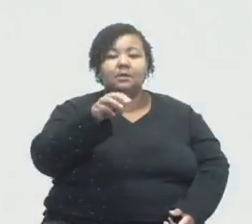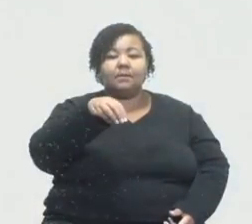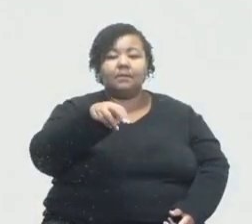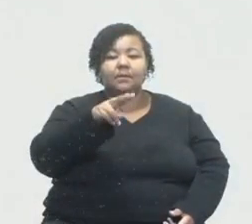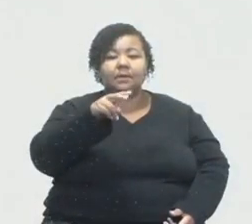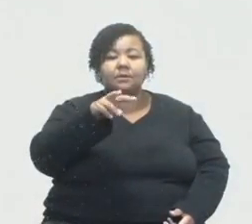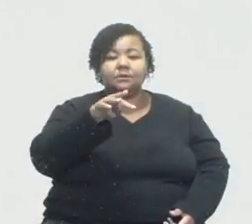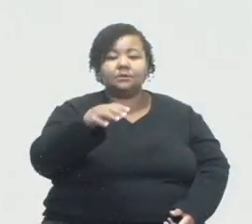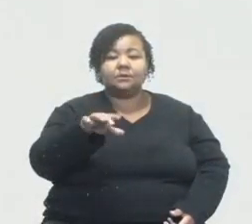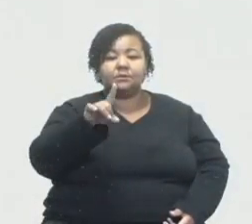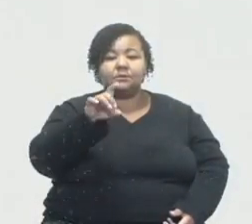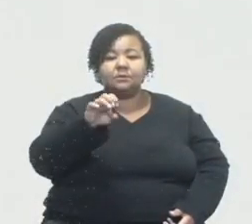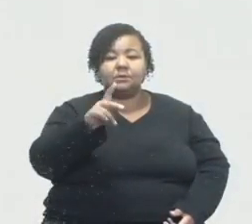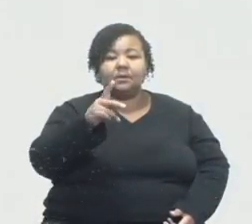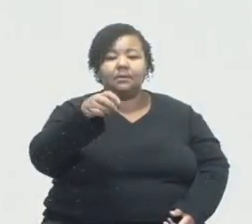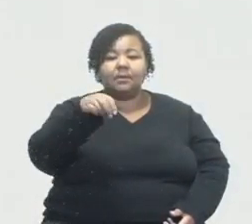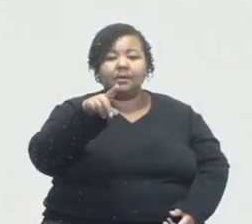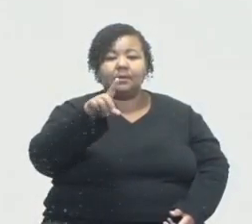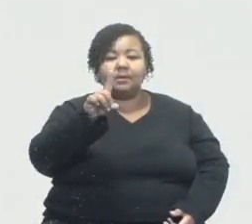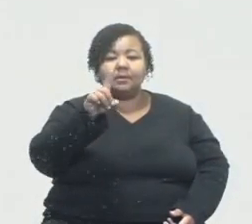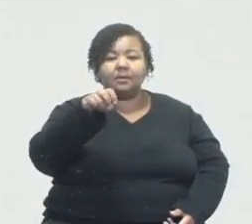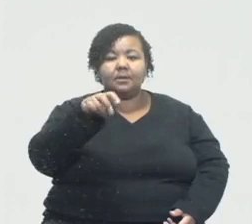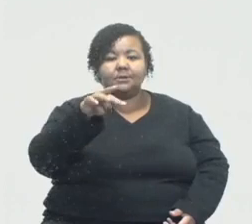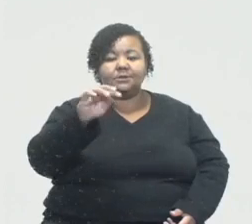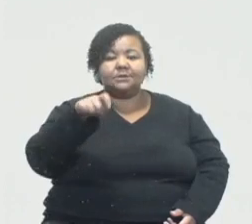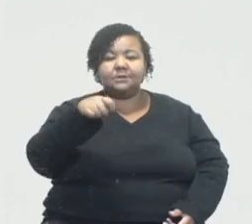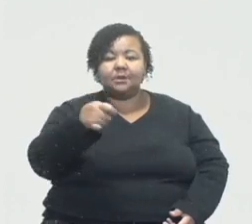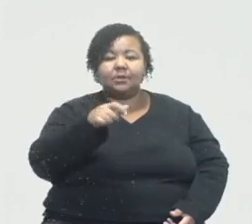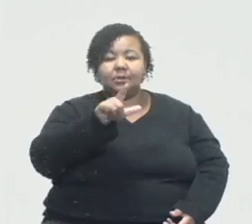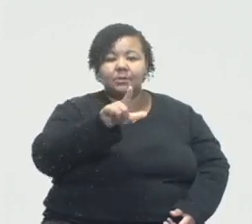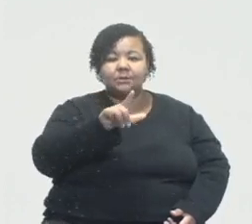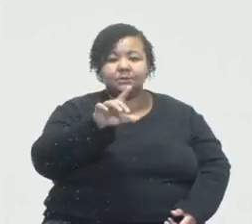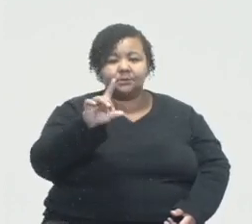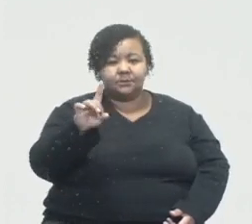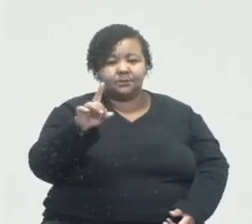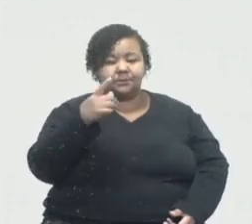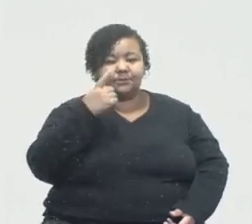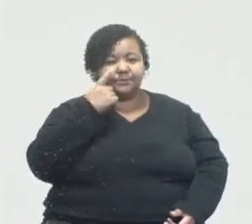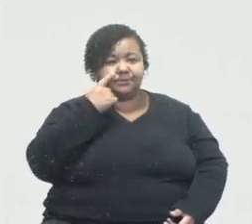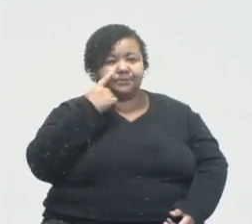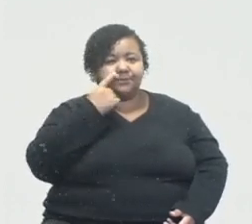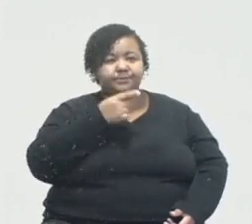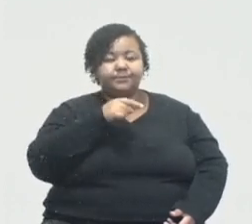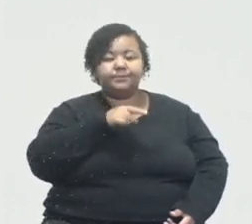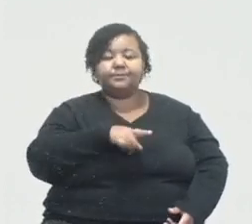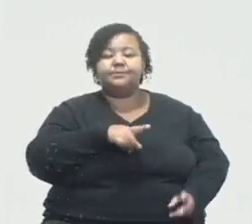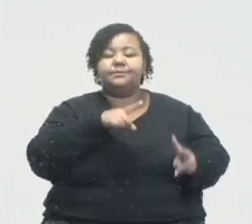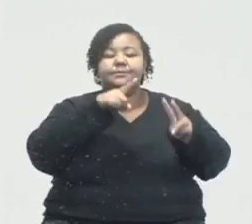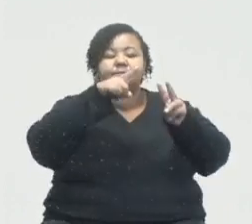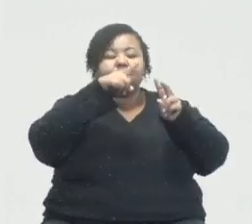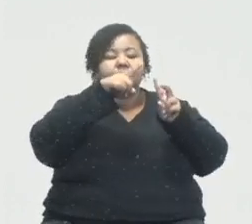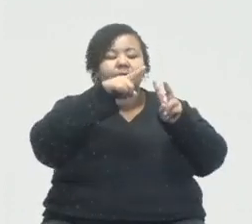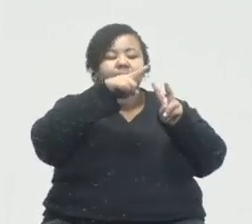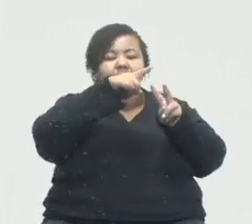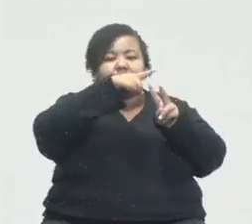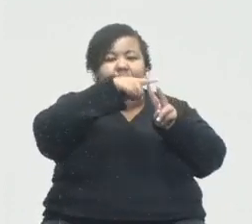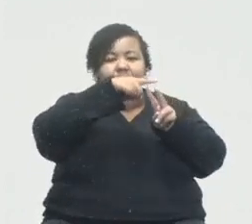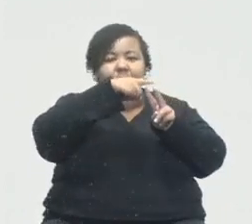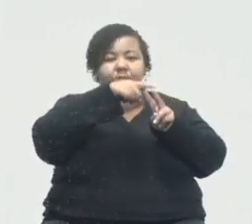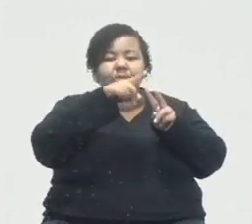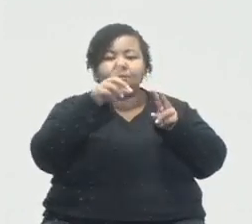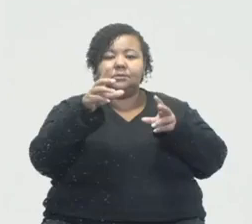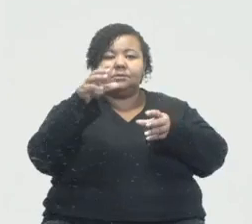exemplo. Nesse caso aqui, temos que este vetor, que é